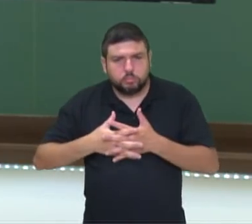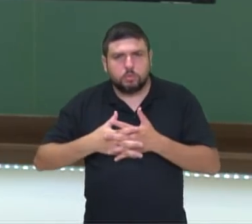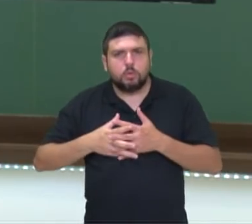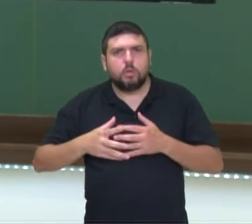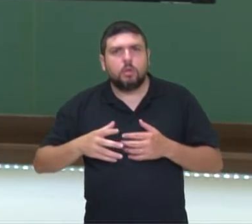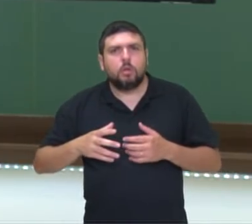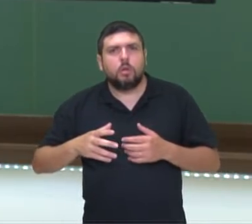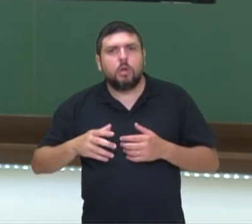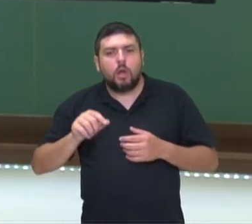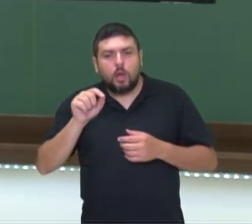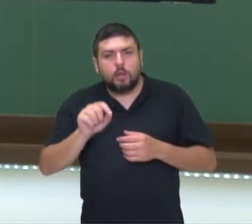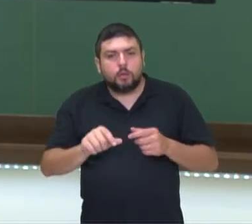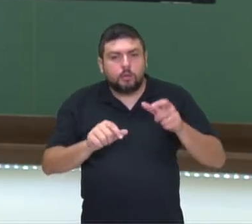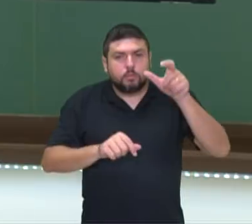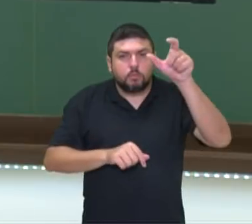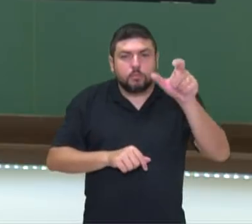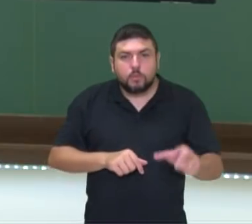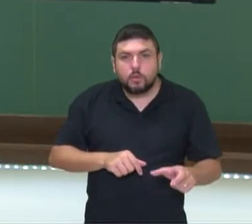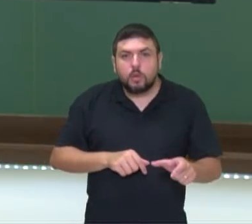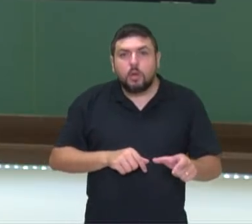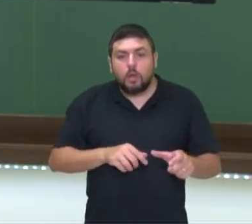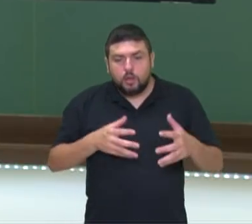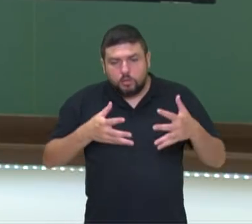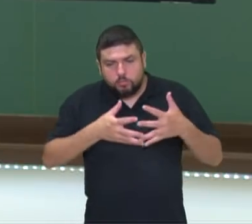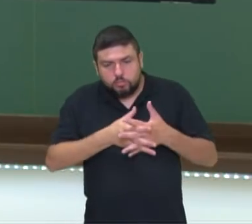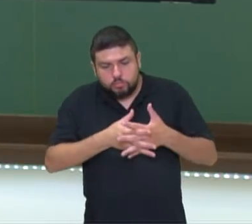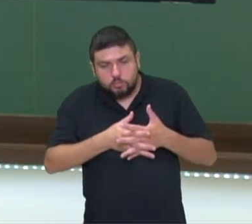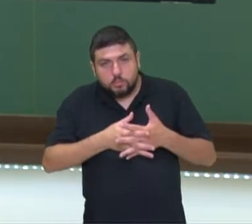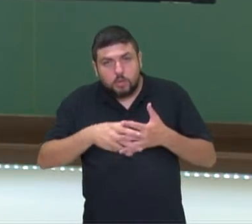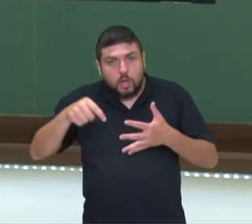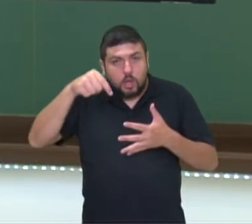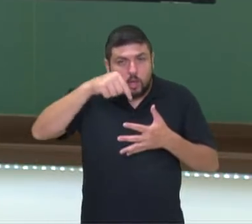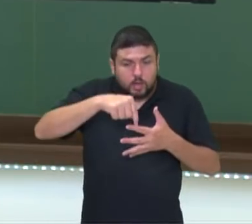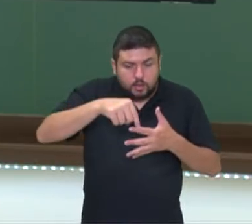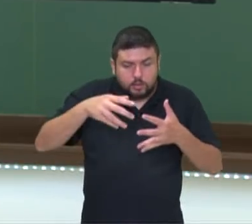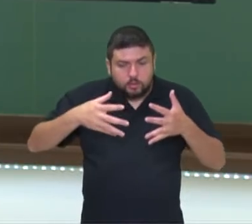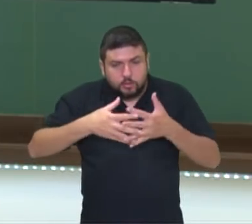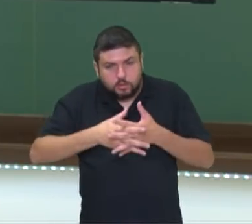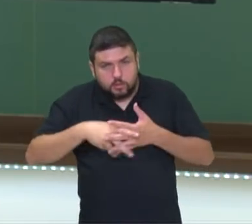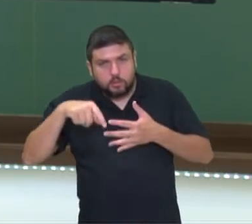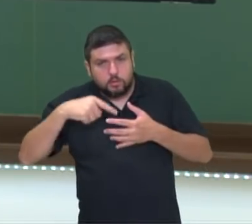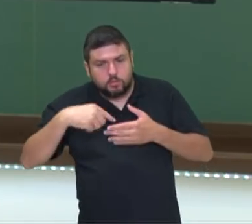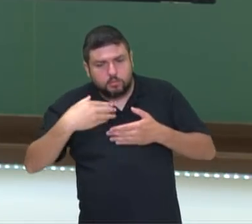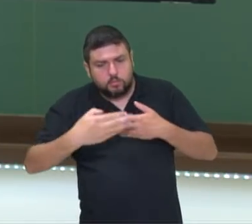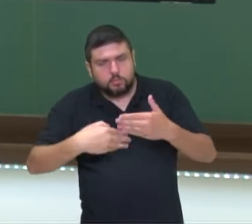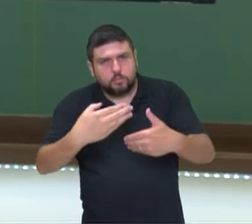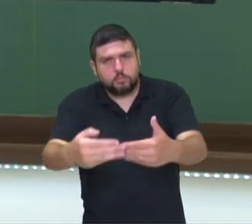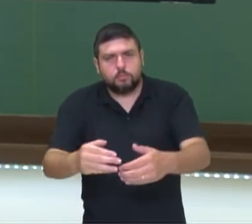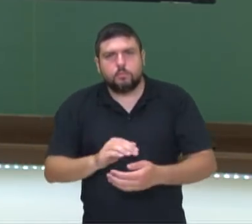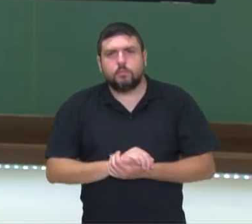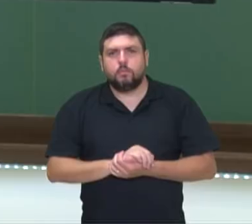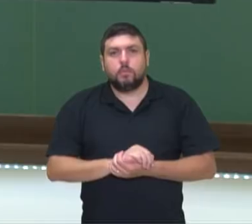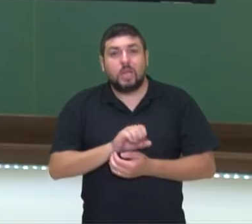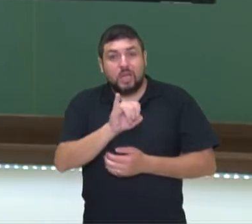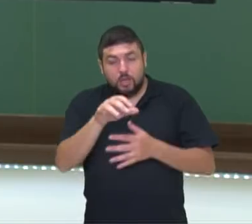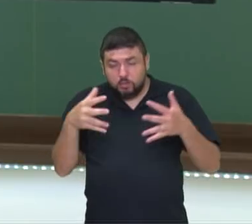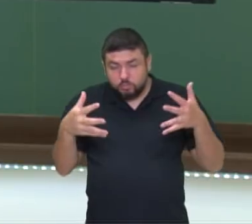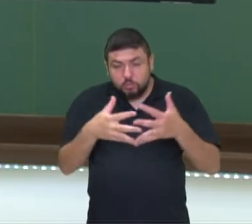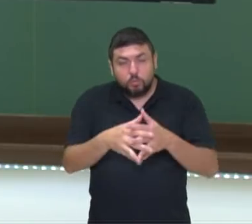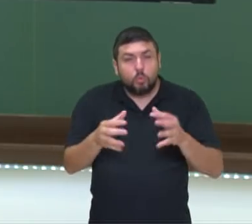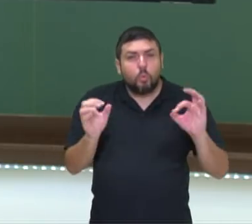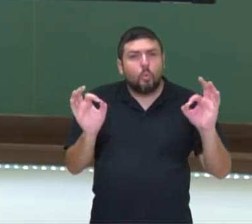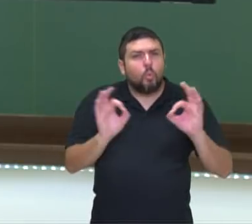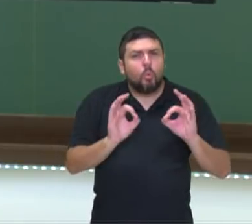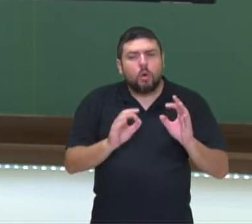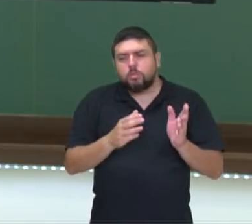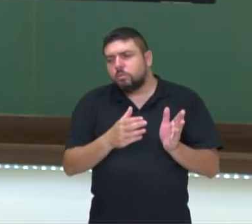personagens e que toda a história se desenrola a partir desse acontecimento. Se não há esse acontecimento, não há